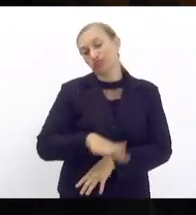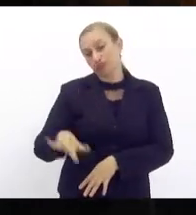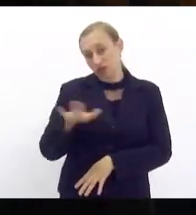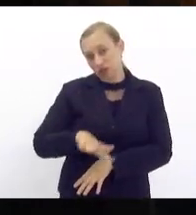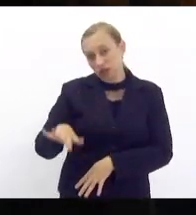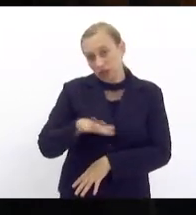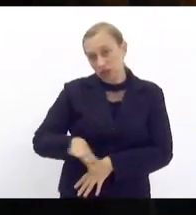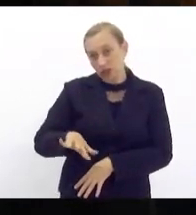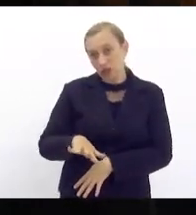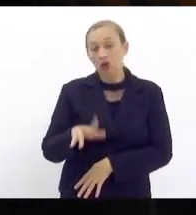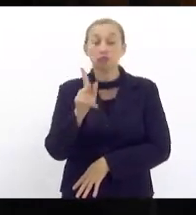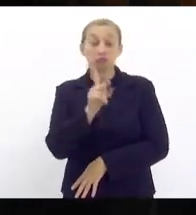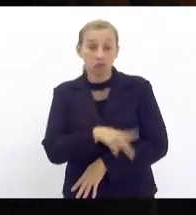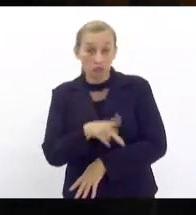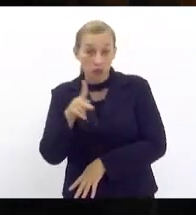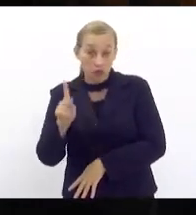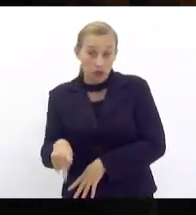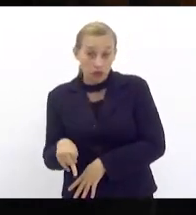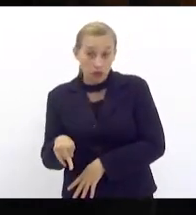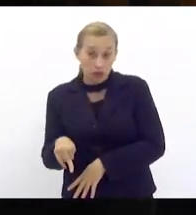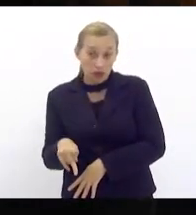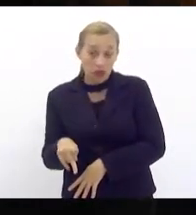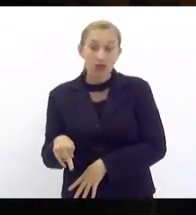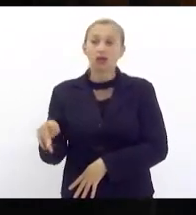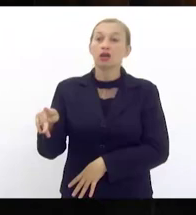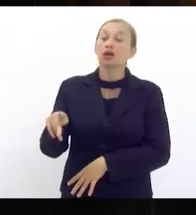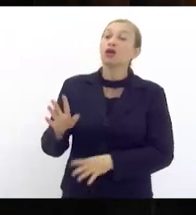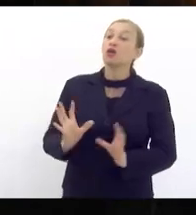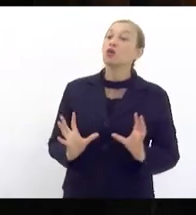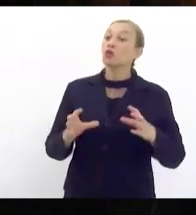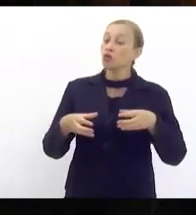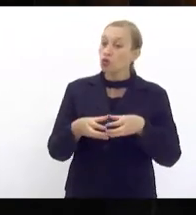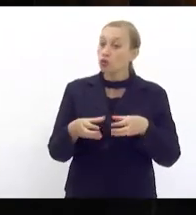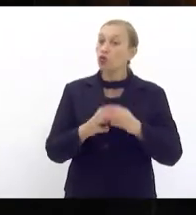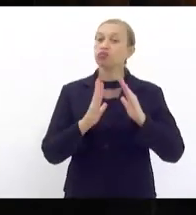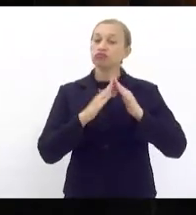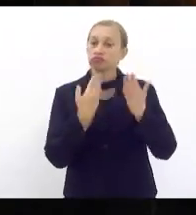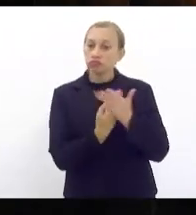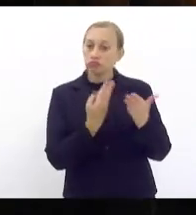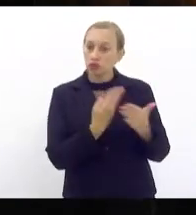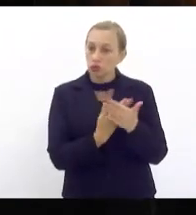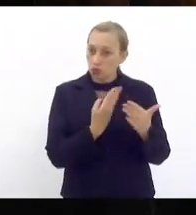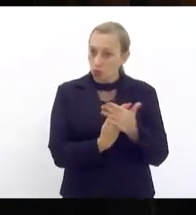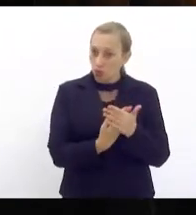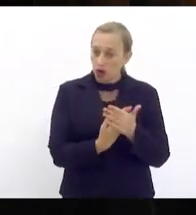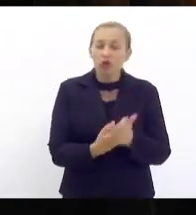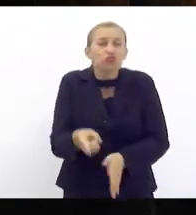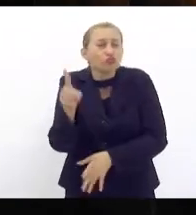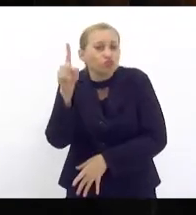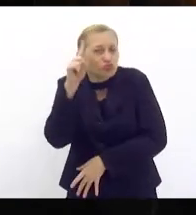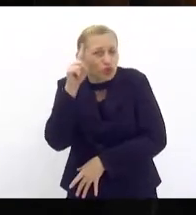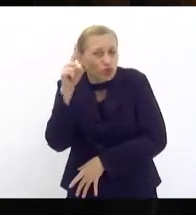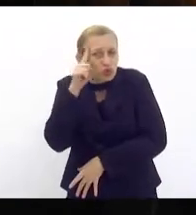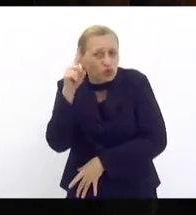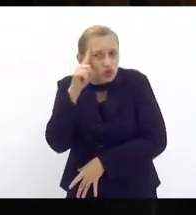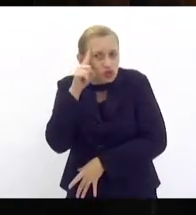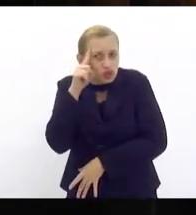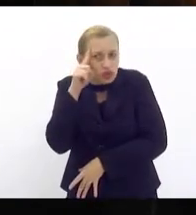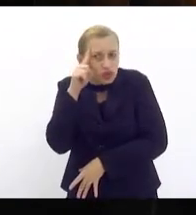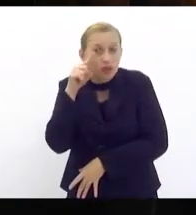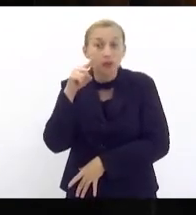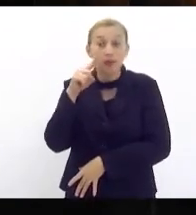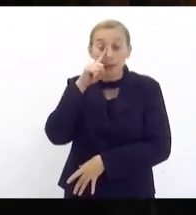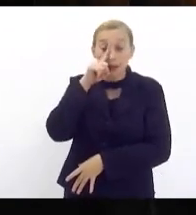os nossos professores a comunidade escolar estão submetidas cotidianas cotidianamente